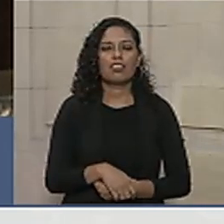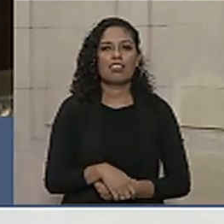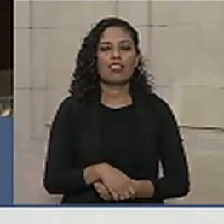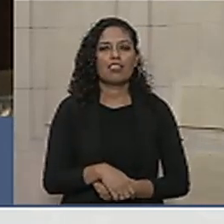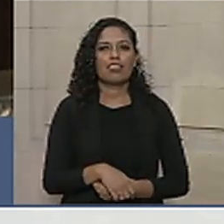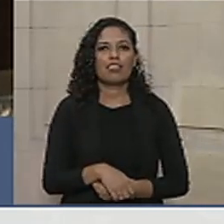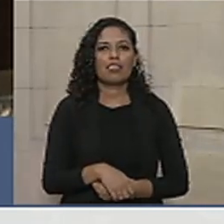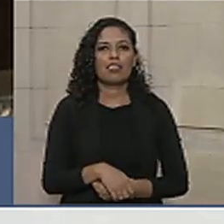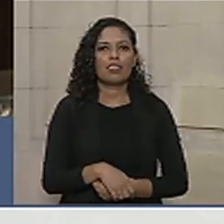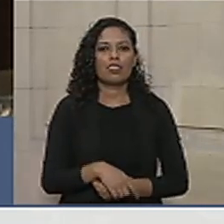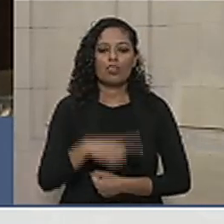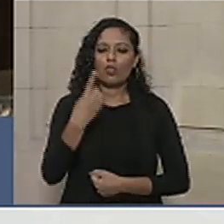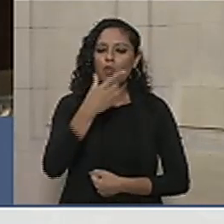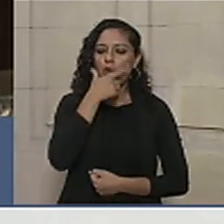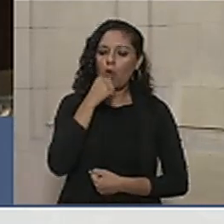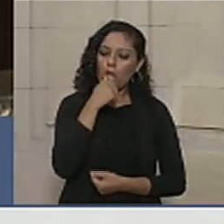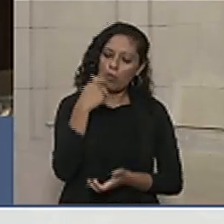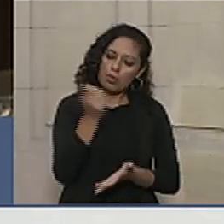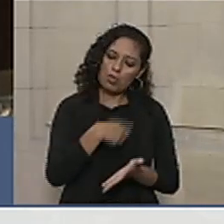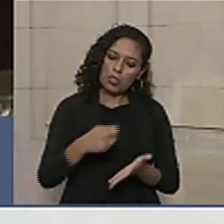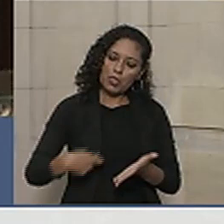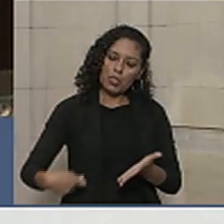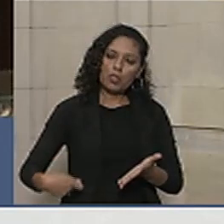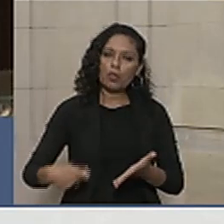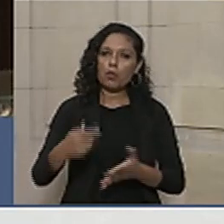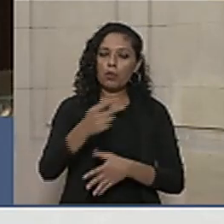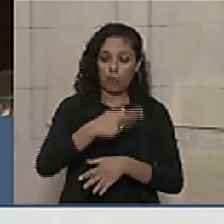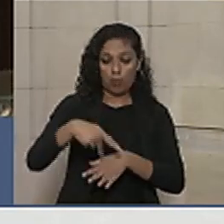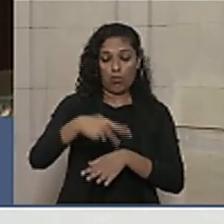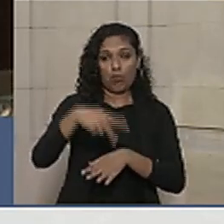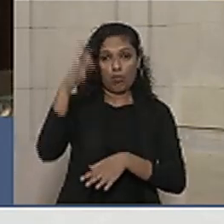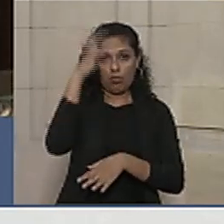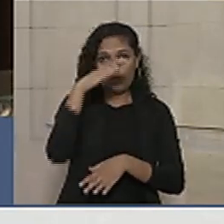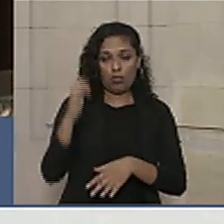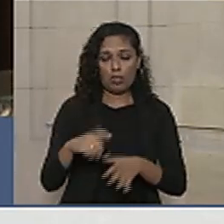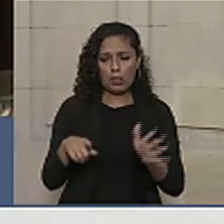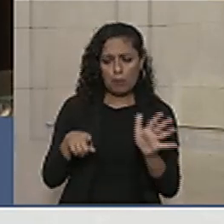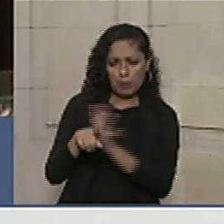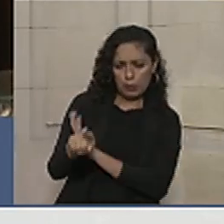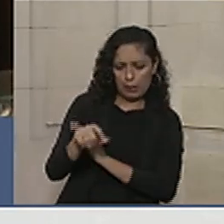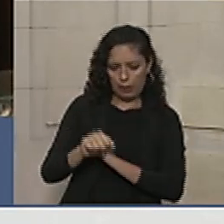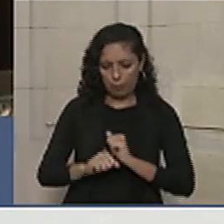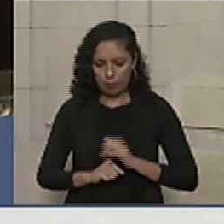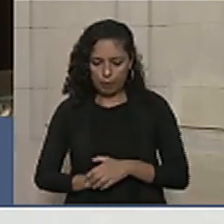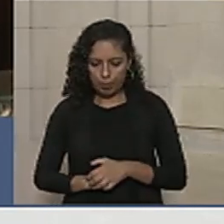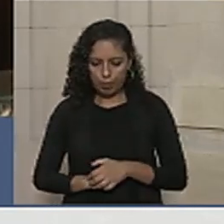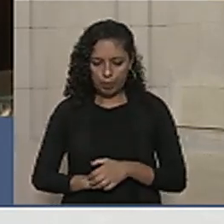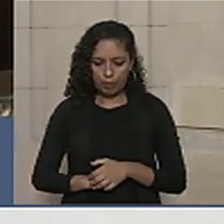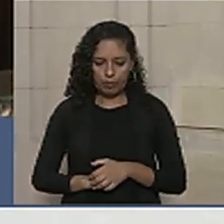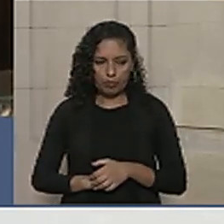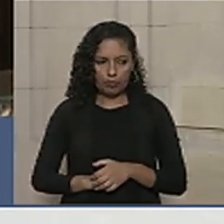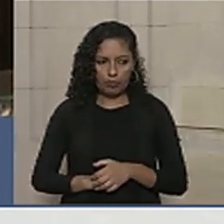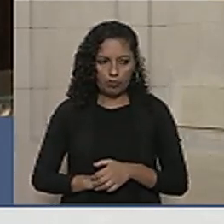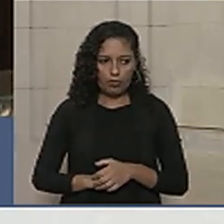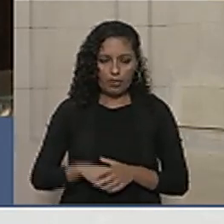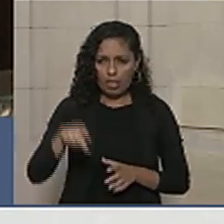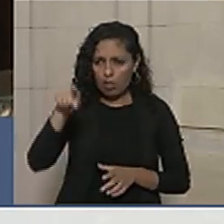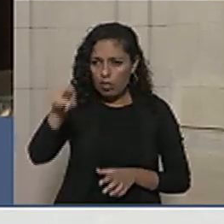de um escritor brasileiro que perguntaram a ele se